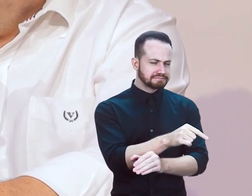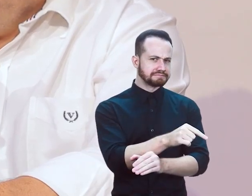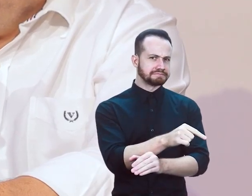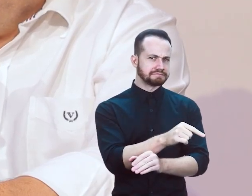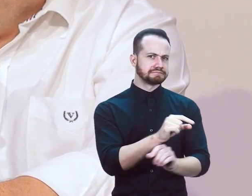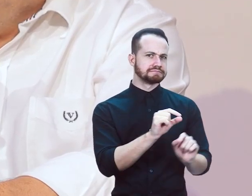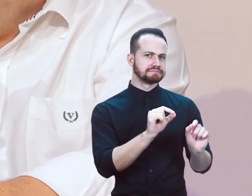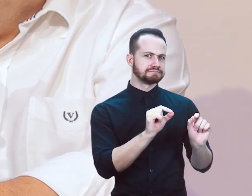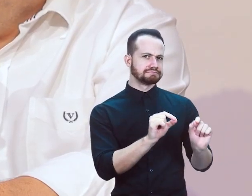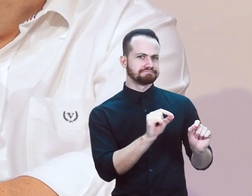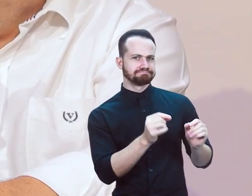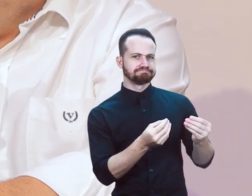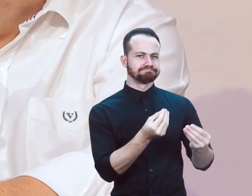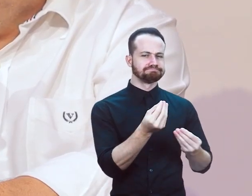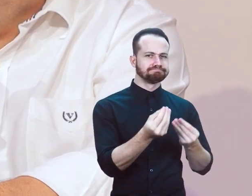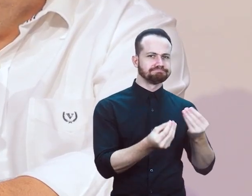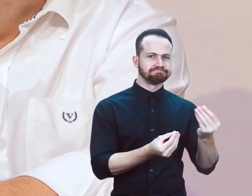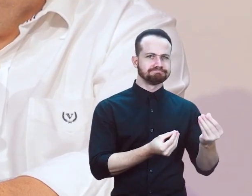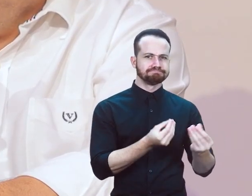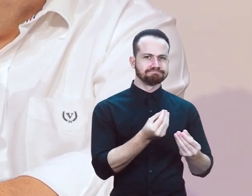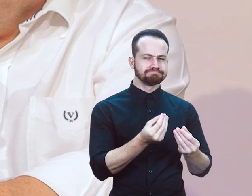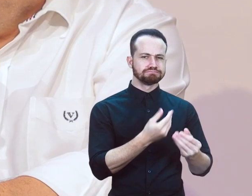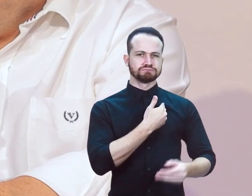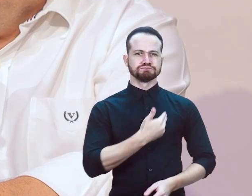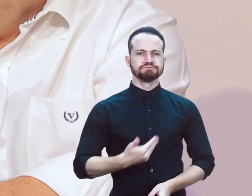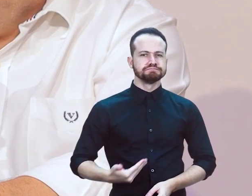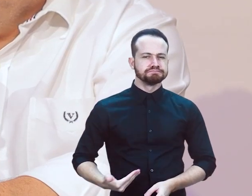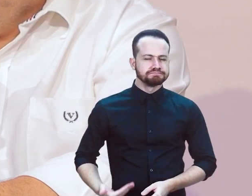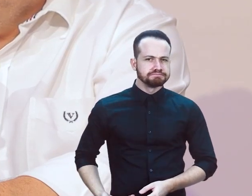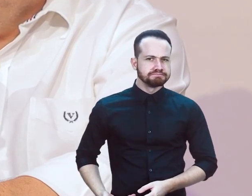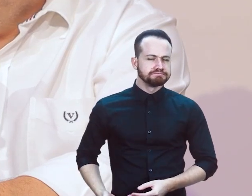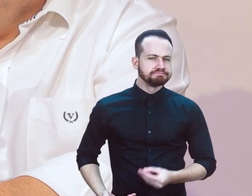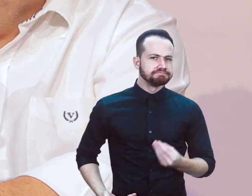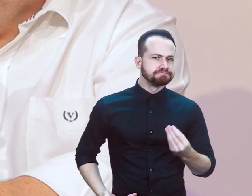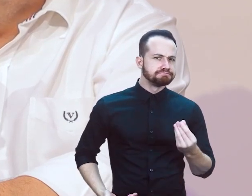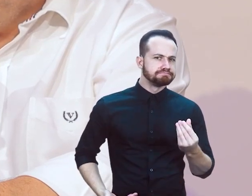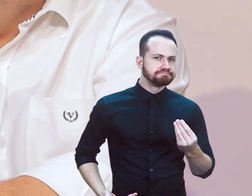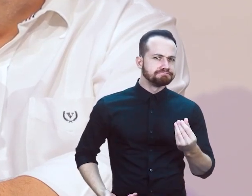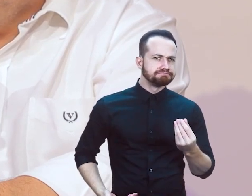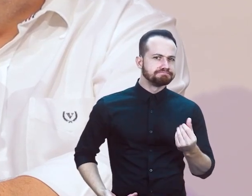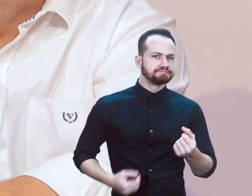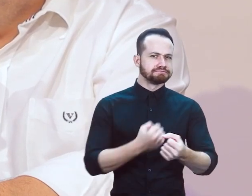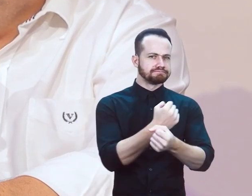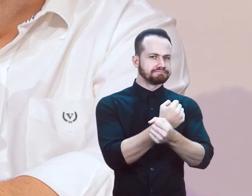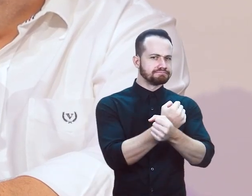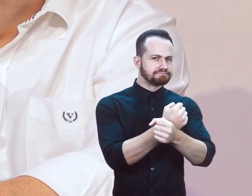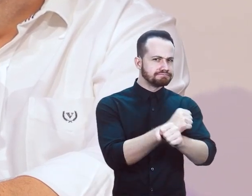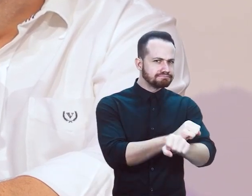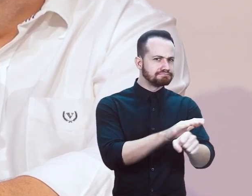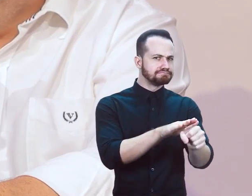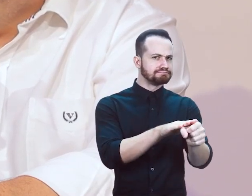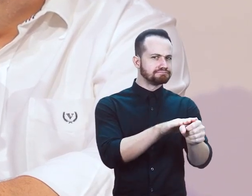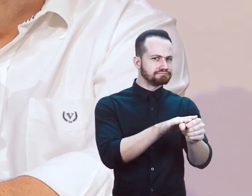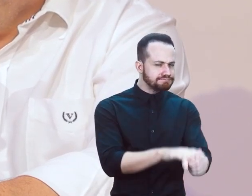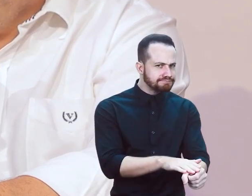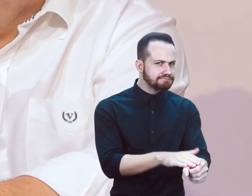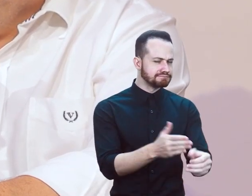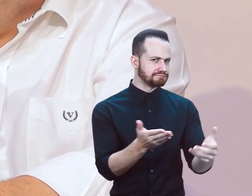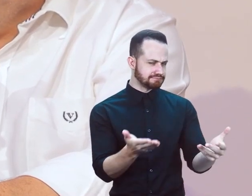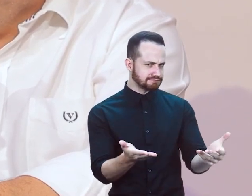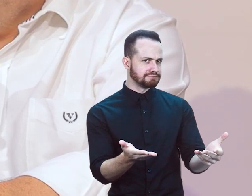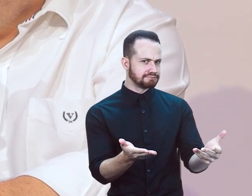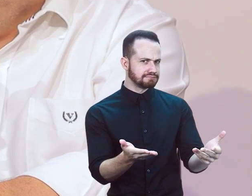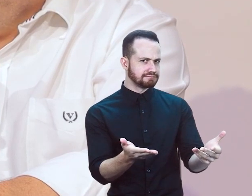declaradamente promovendo um regime de escravização do outro,